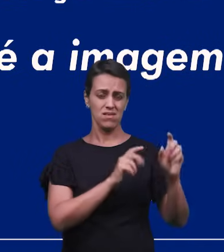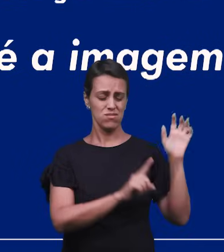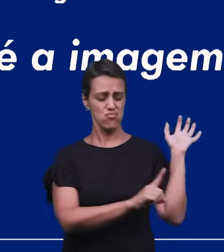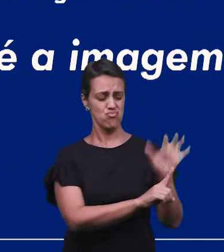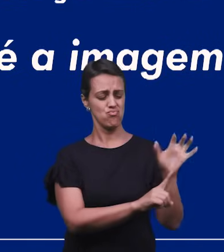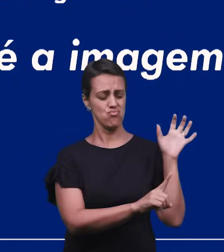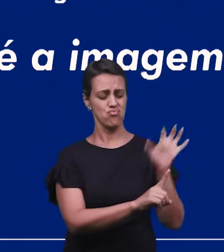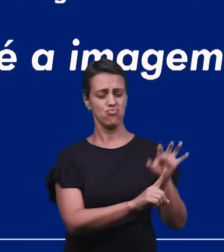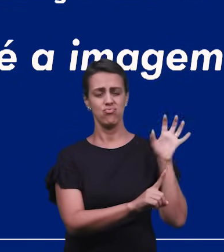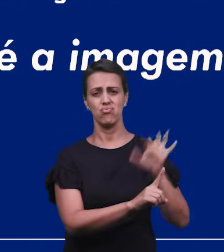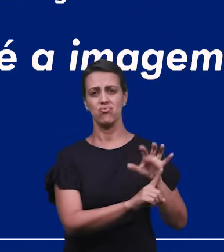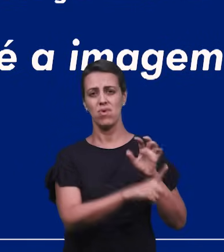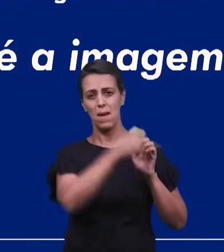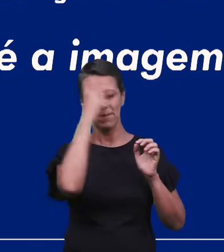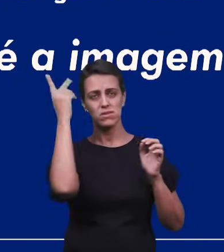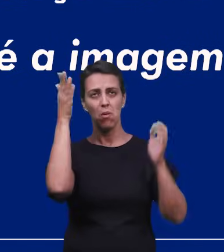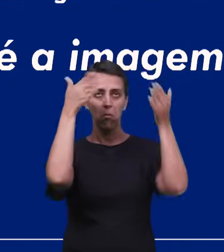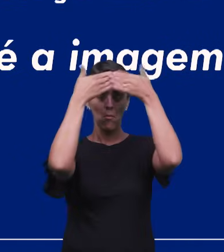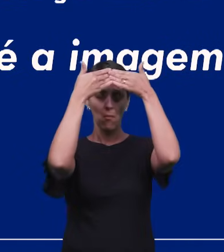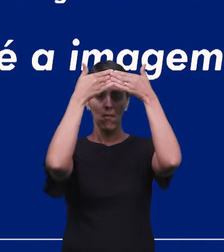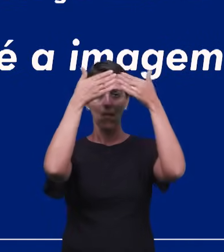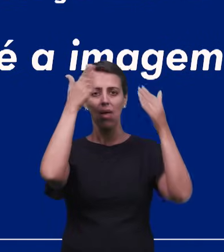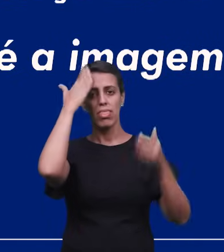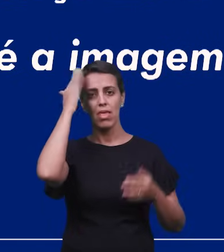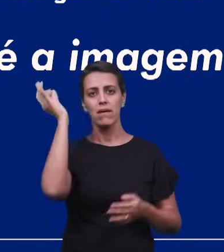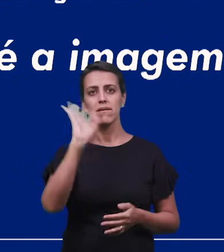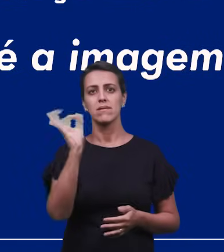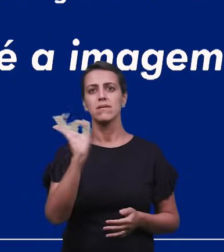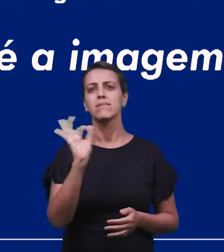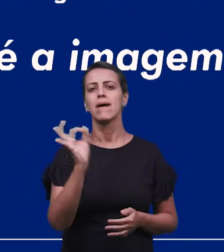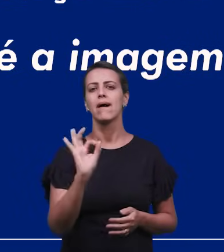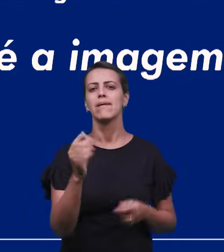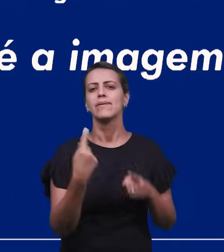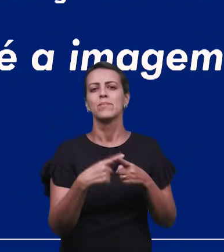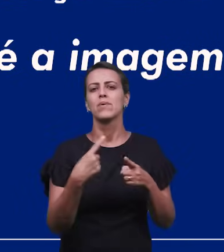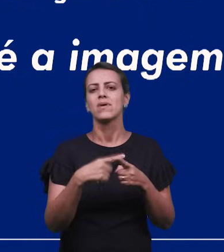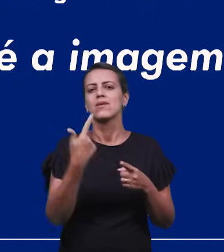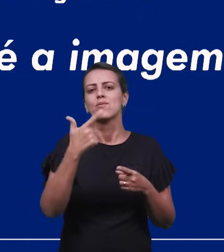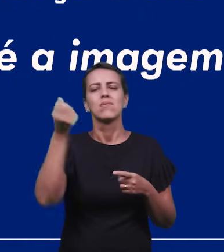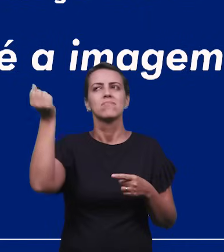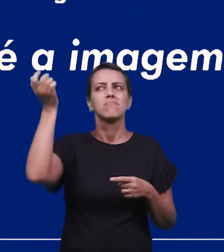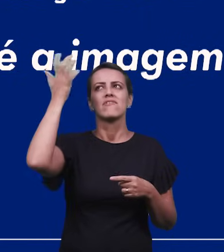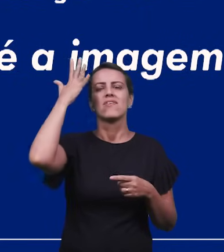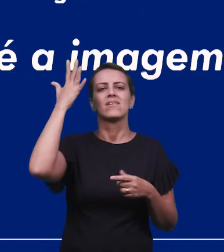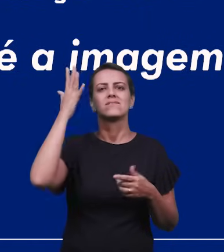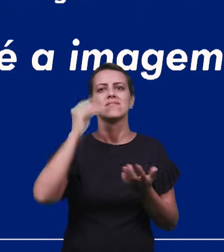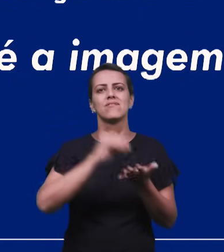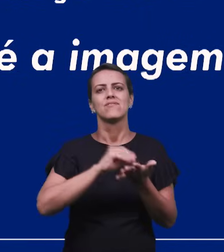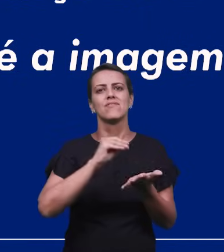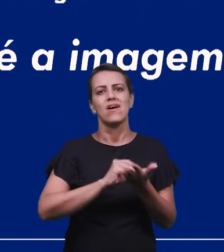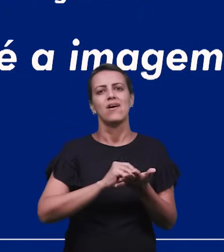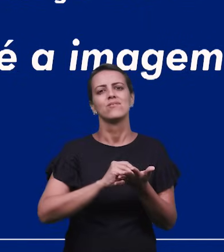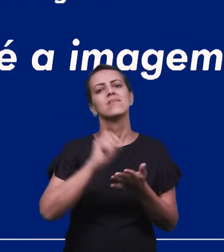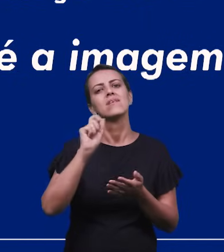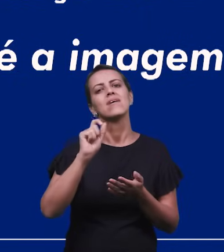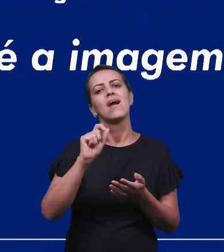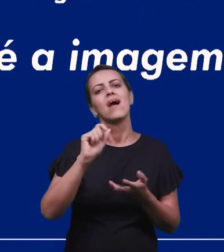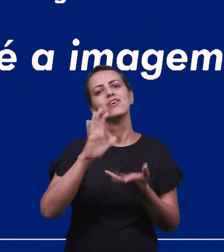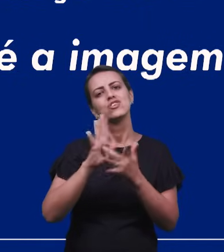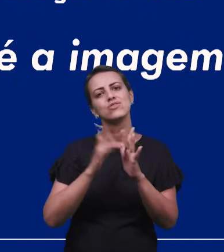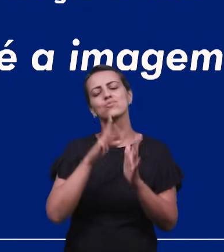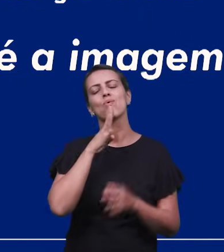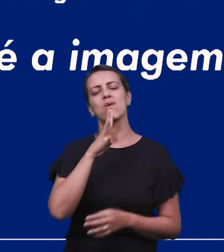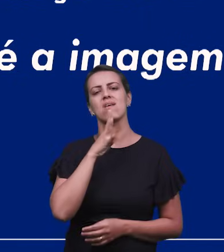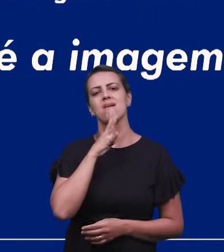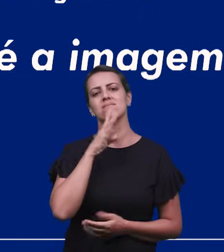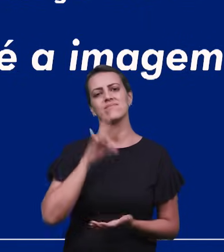os entendimentos dos incrédulos, para que não lhes resplandeça a luz do evangelho da glória de Cristo, que é a